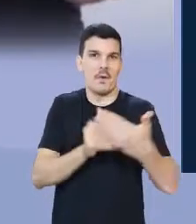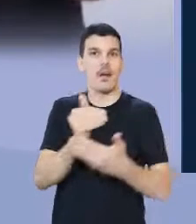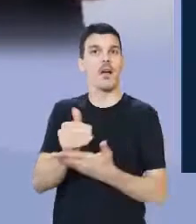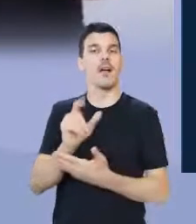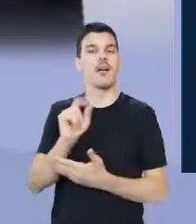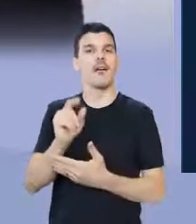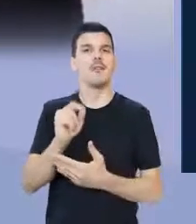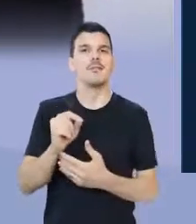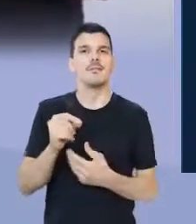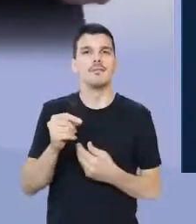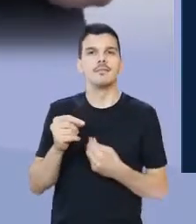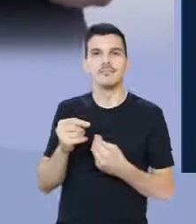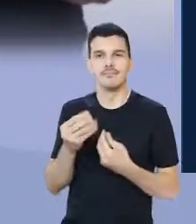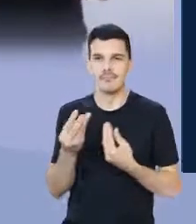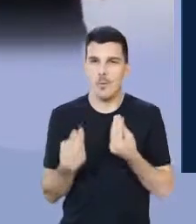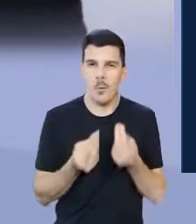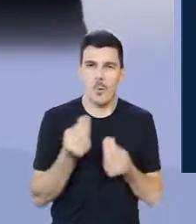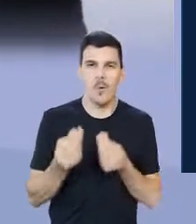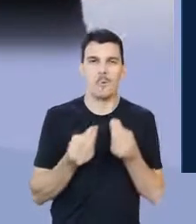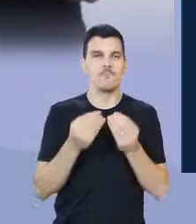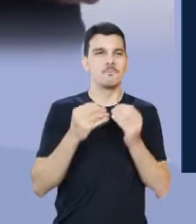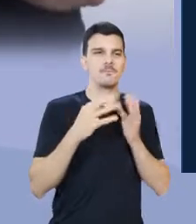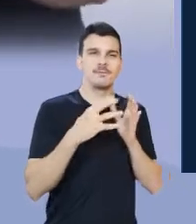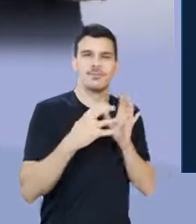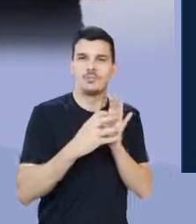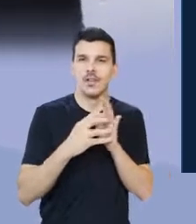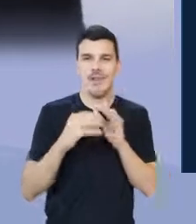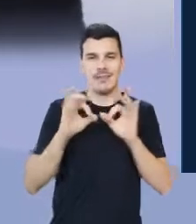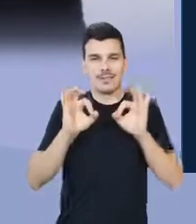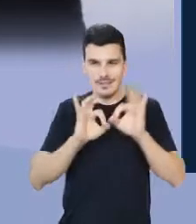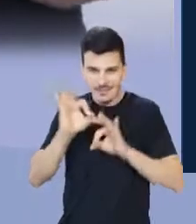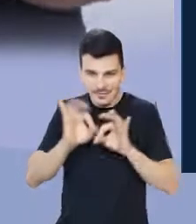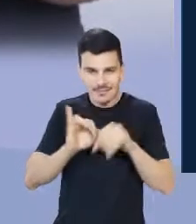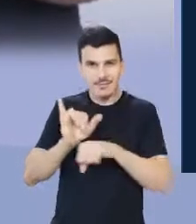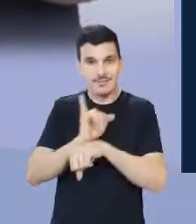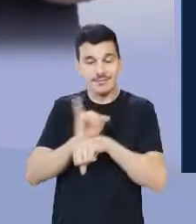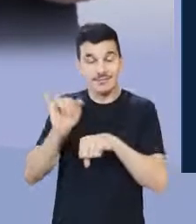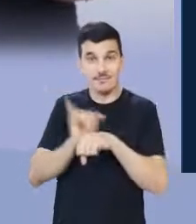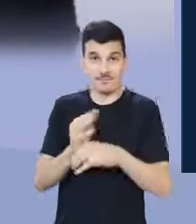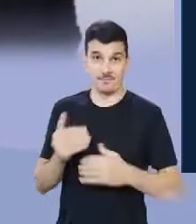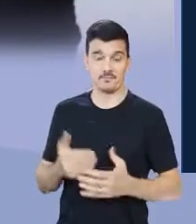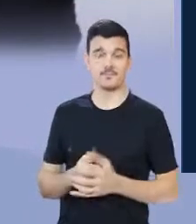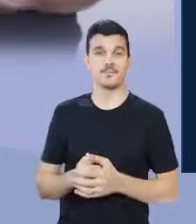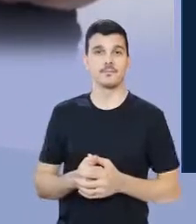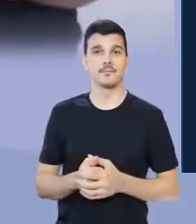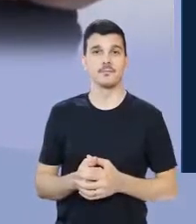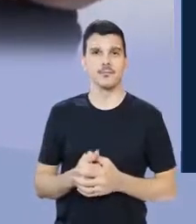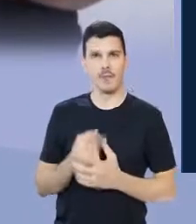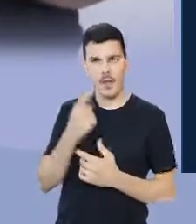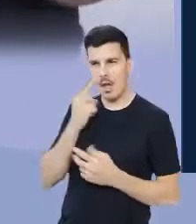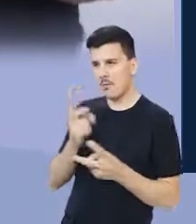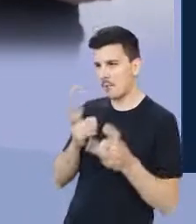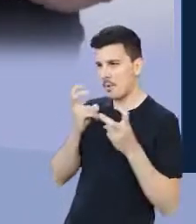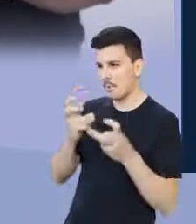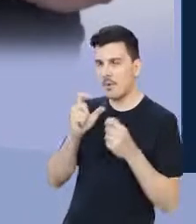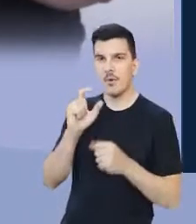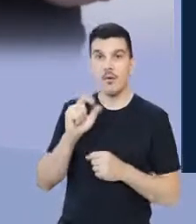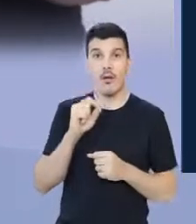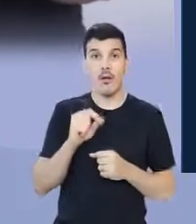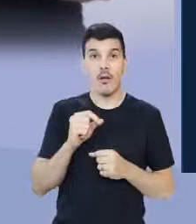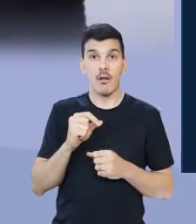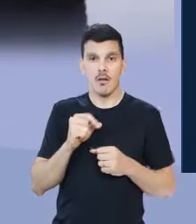produção, à forma, ao modo, ao método que se propunha.